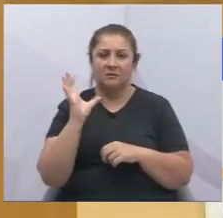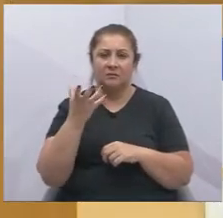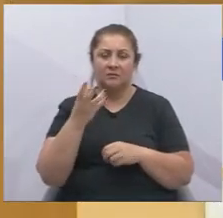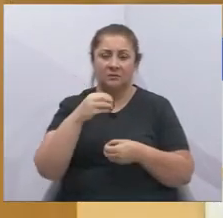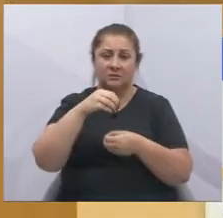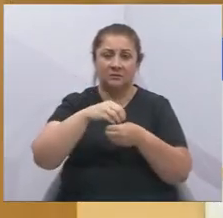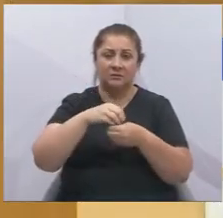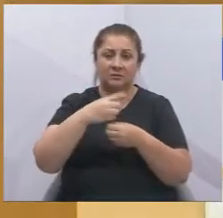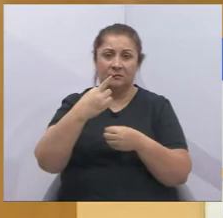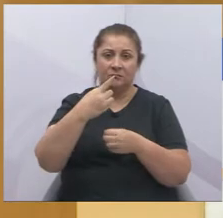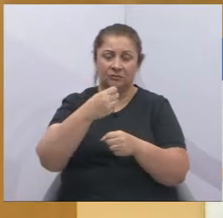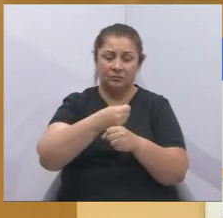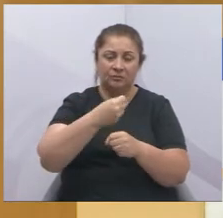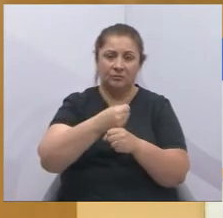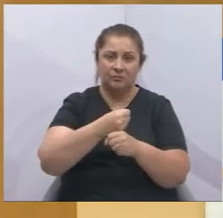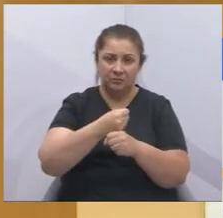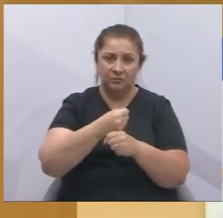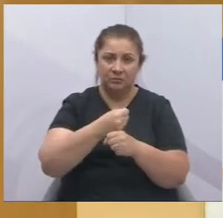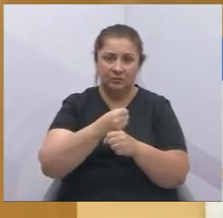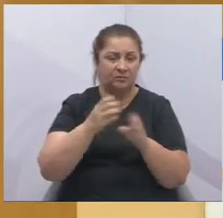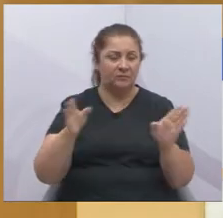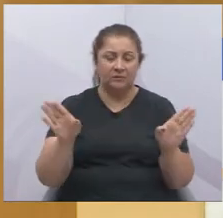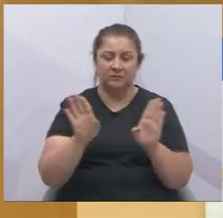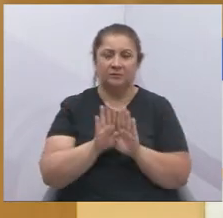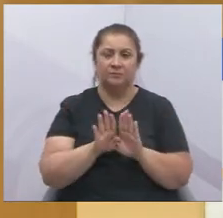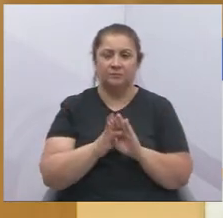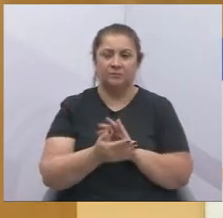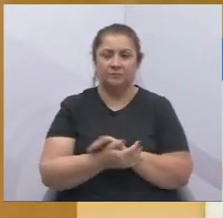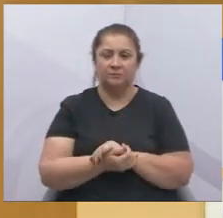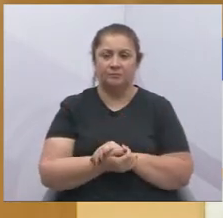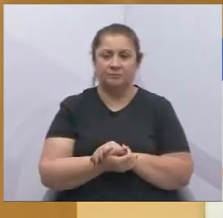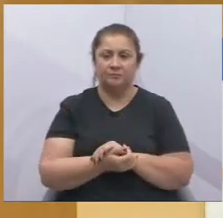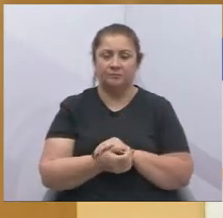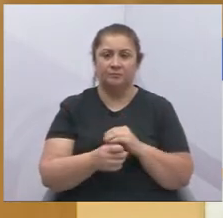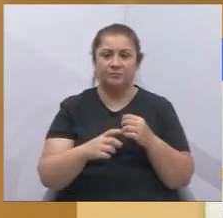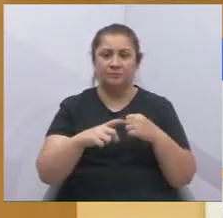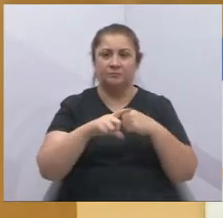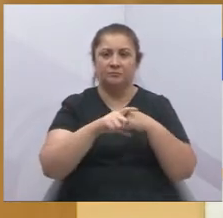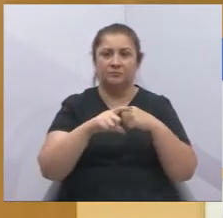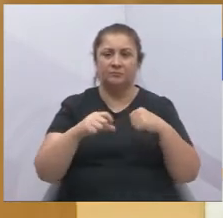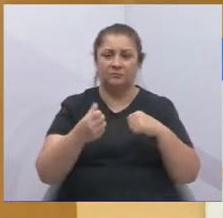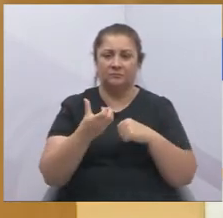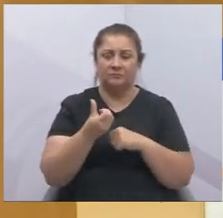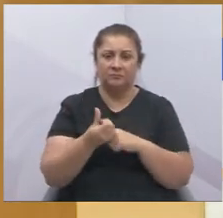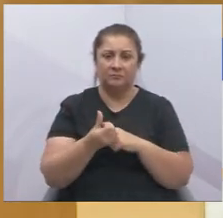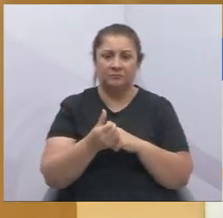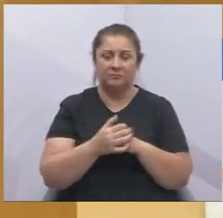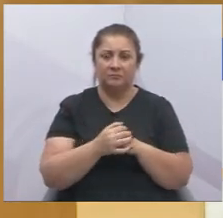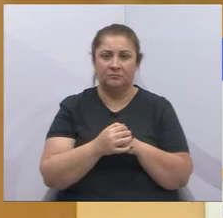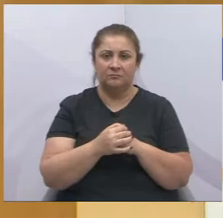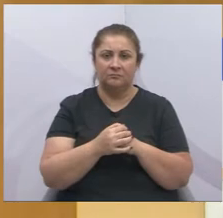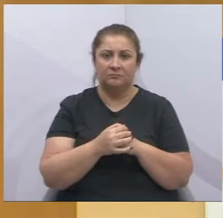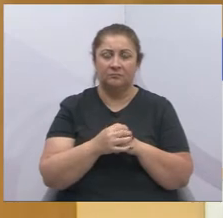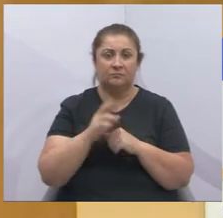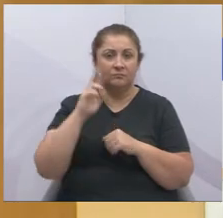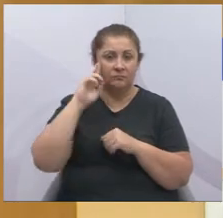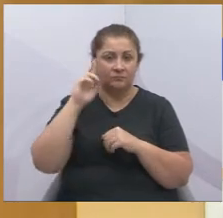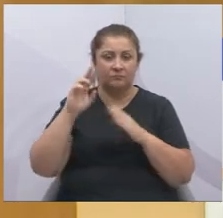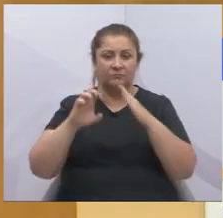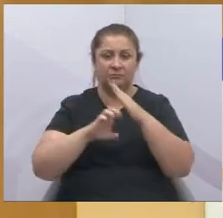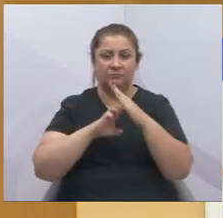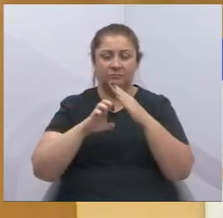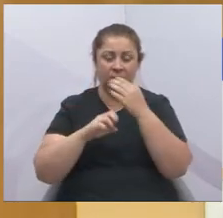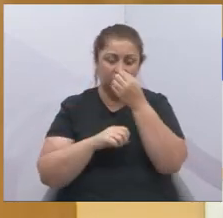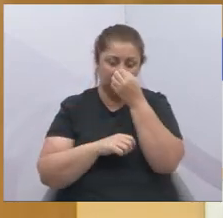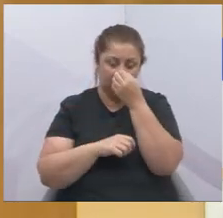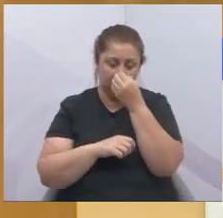período de 1 ano entre as infrações. Artigo 6º. O infrator poderá apresentar defesa